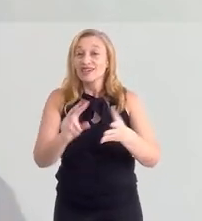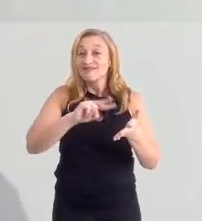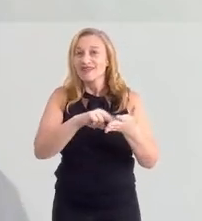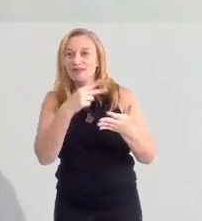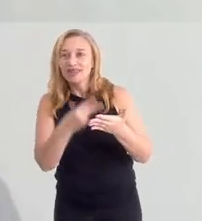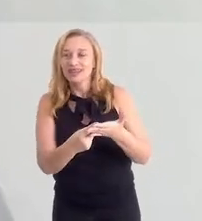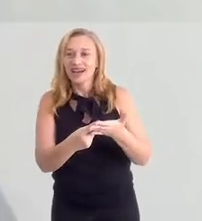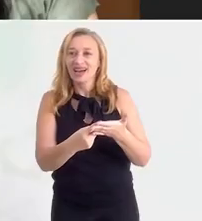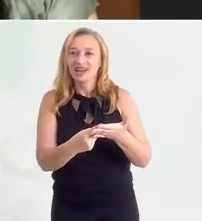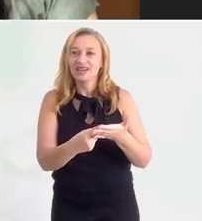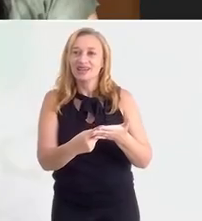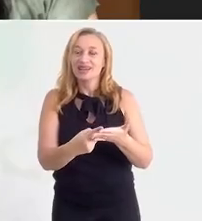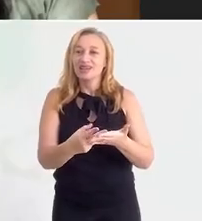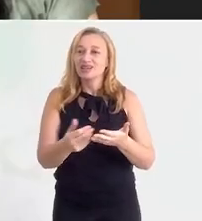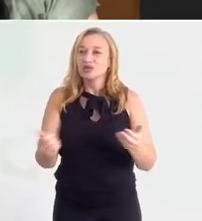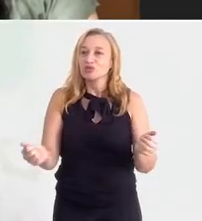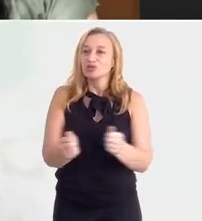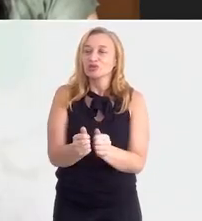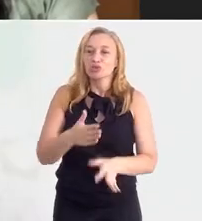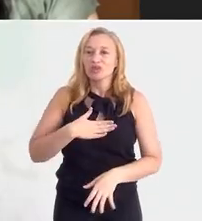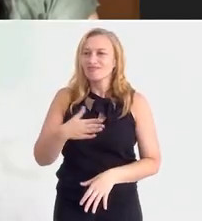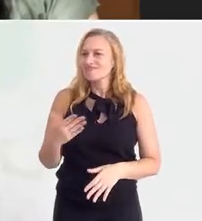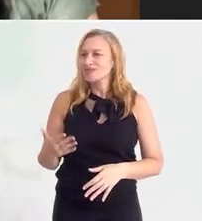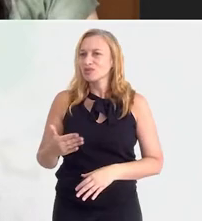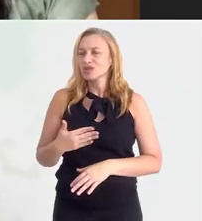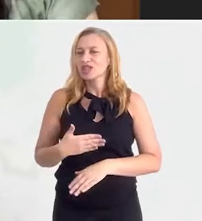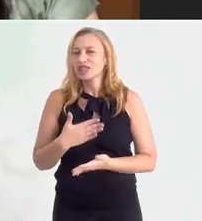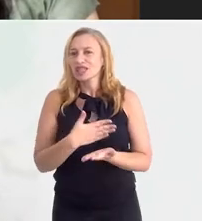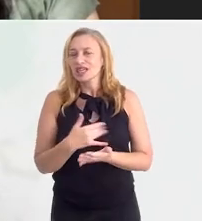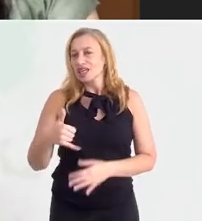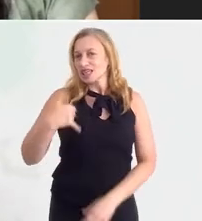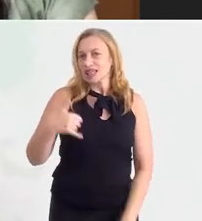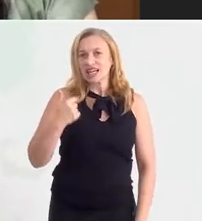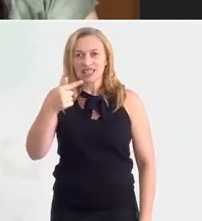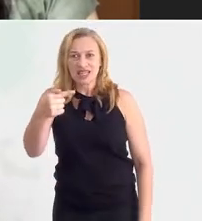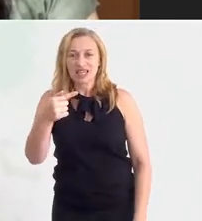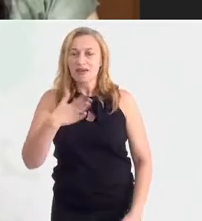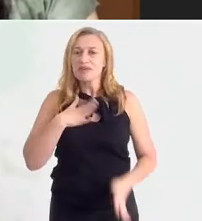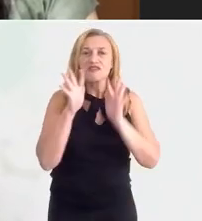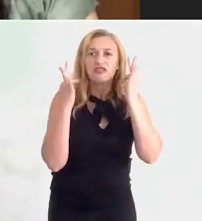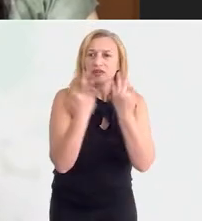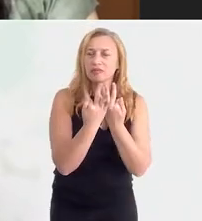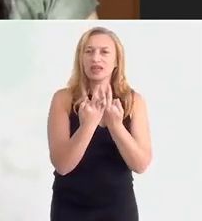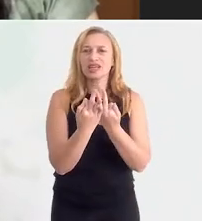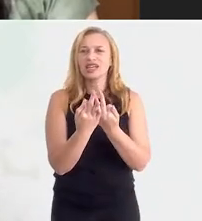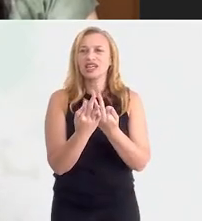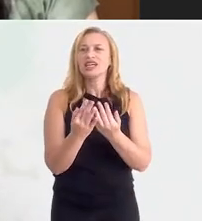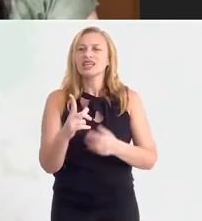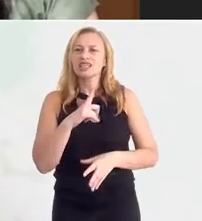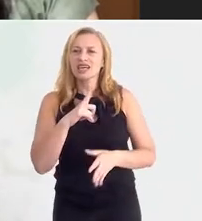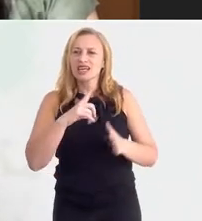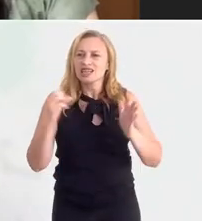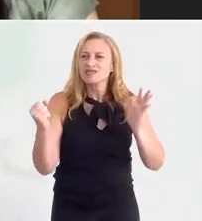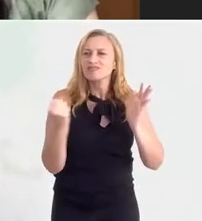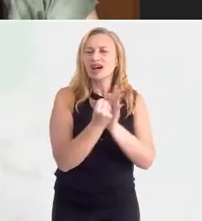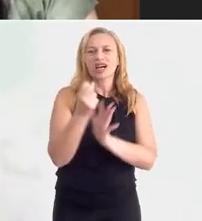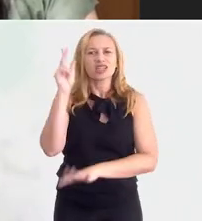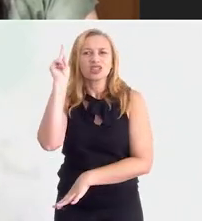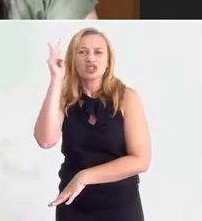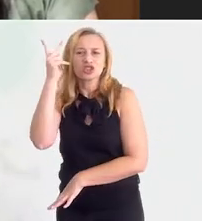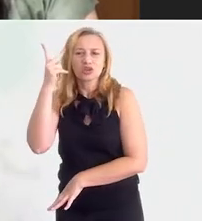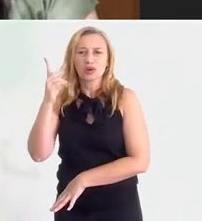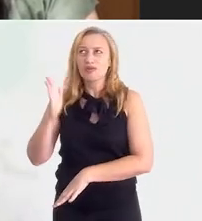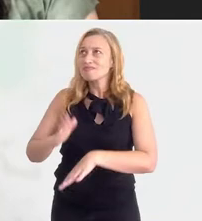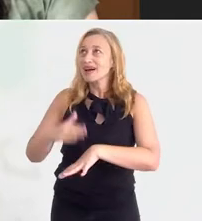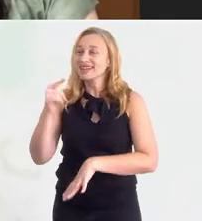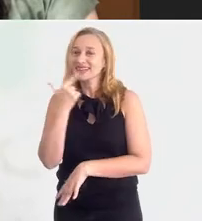interpretava é algo que eu tenho comigo desde os 7, 8 anos de idade. E na minha família, sempre toda a família tem esses episódios marcantes. Um dos